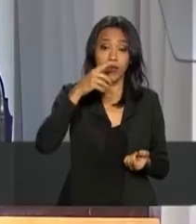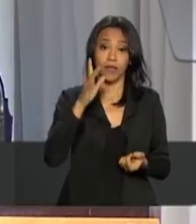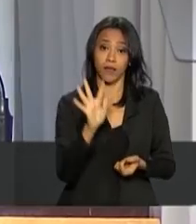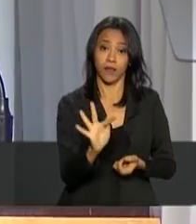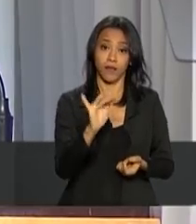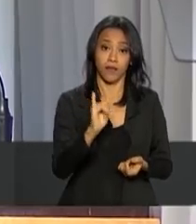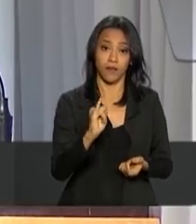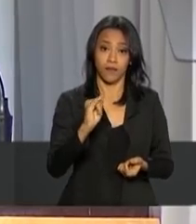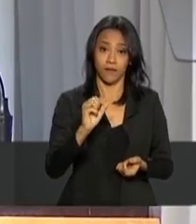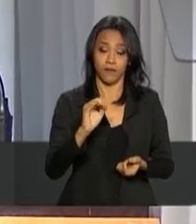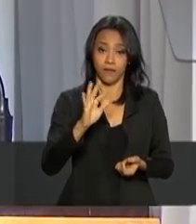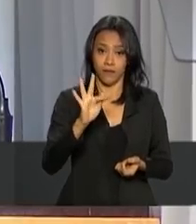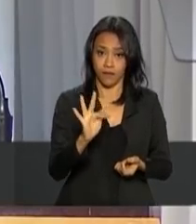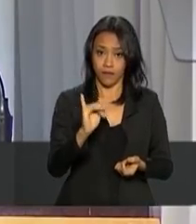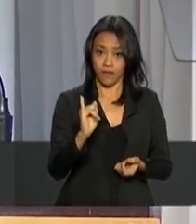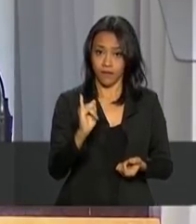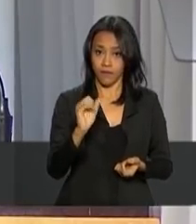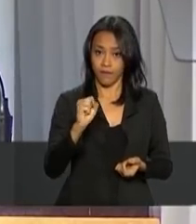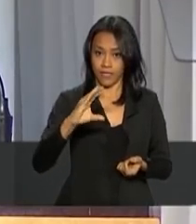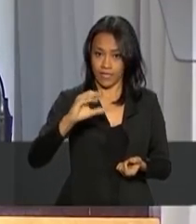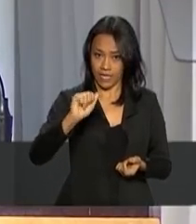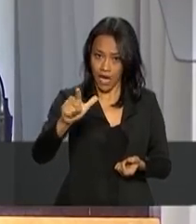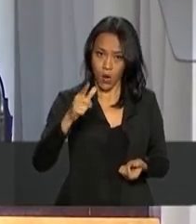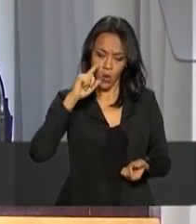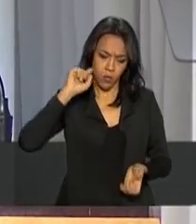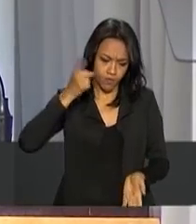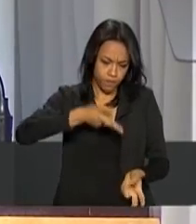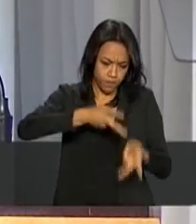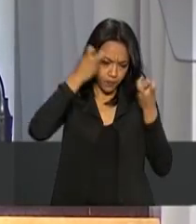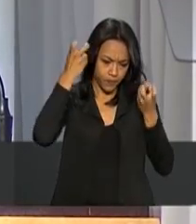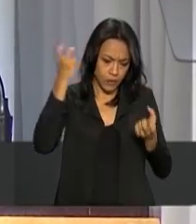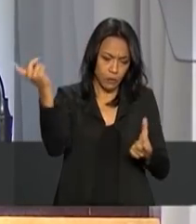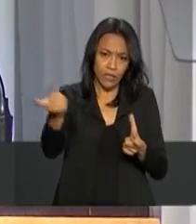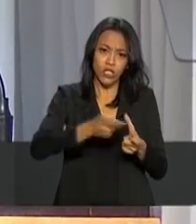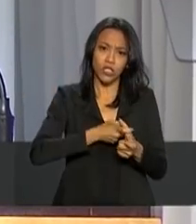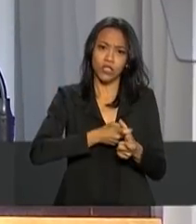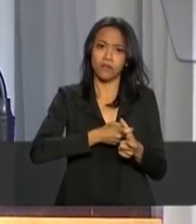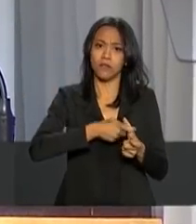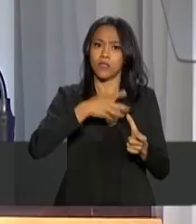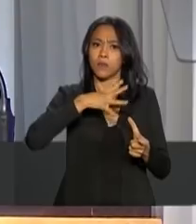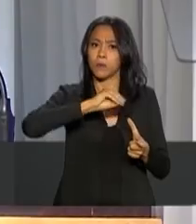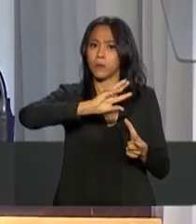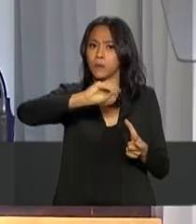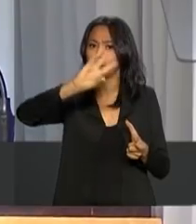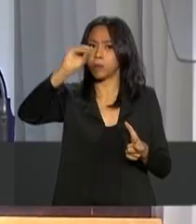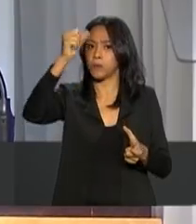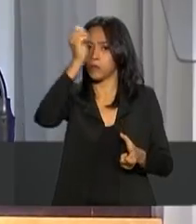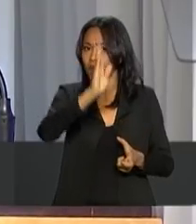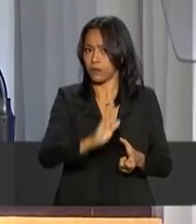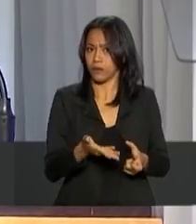constatar, nos primeiros momentos, um déficit extraordinário no nosso país, não é? O